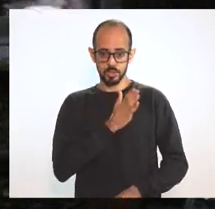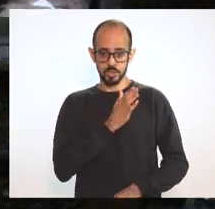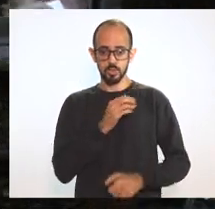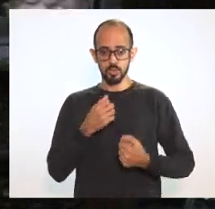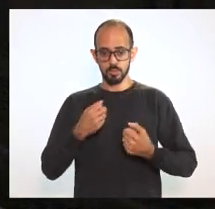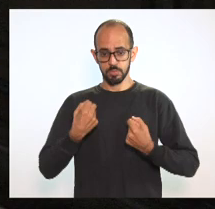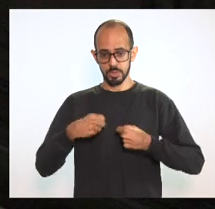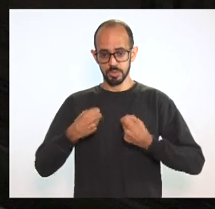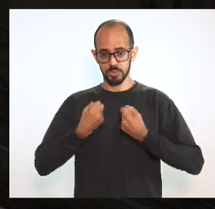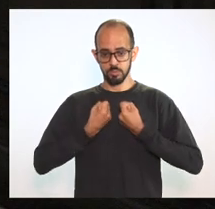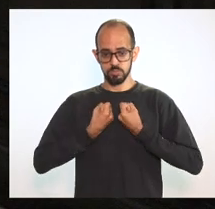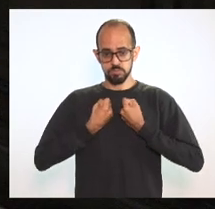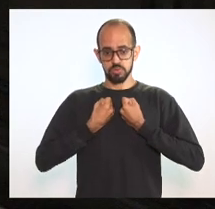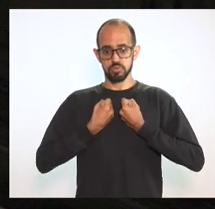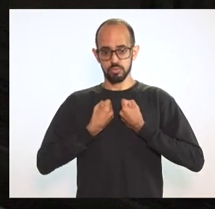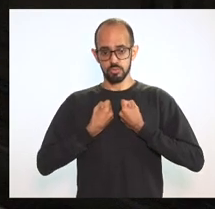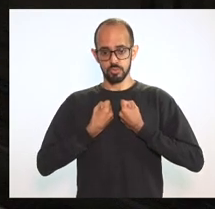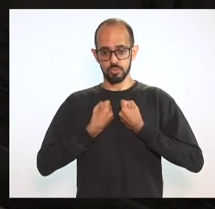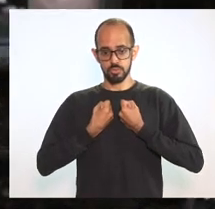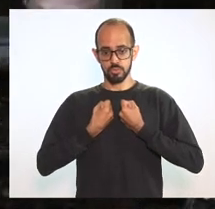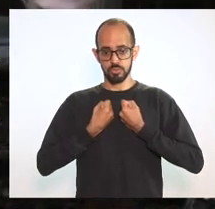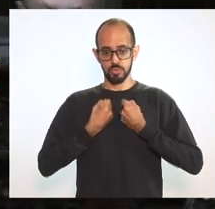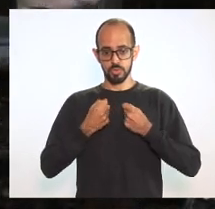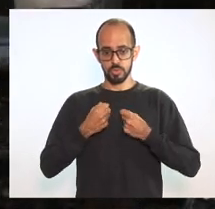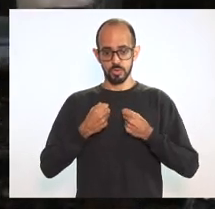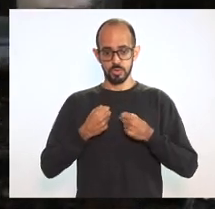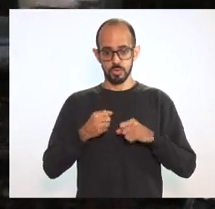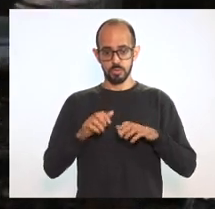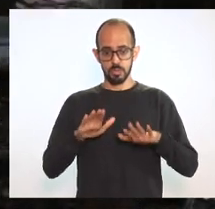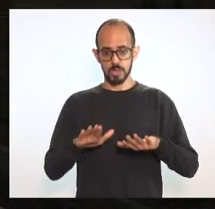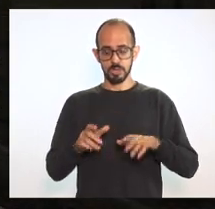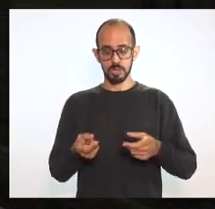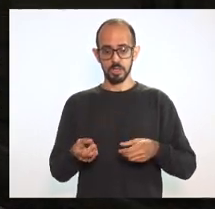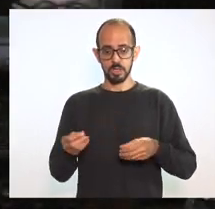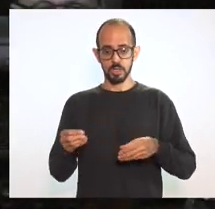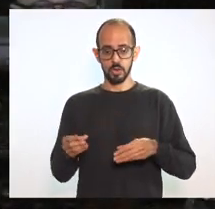desfibrilador. Ele discrimina os locais também, são os mesmos? Não, ele inclui outros locais. Ok.